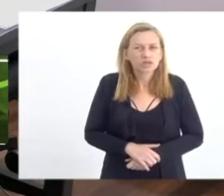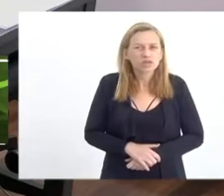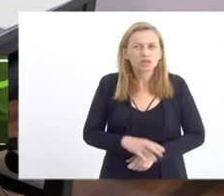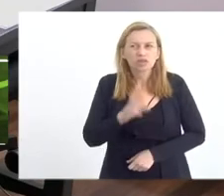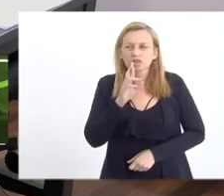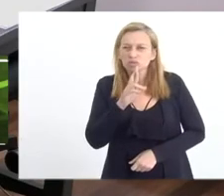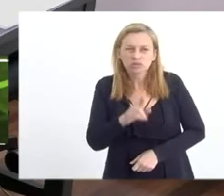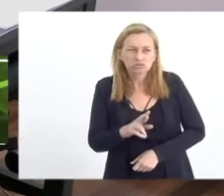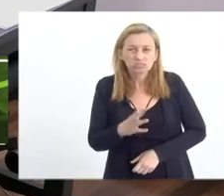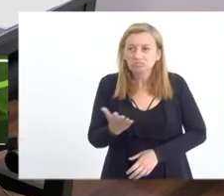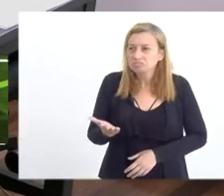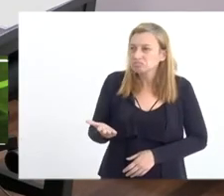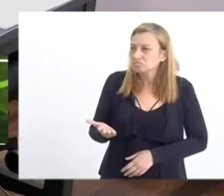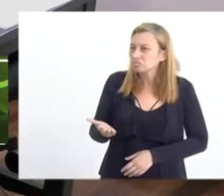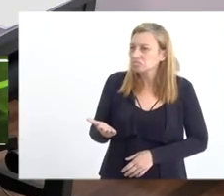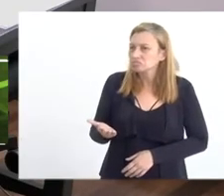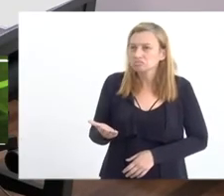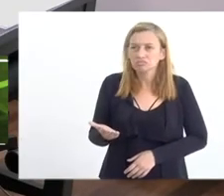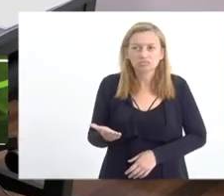Respondido?